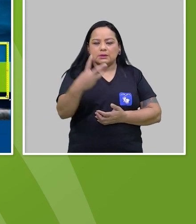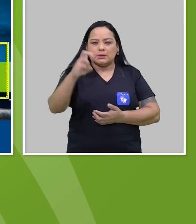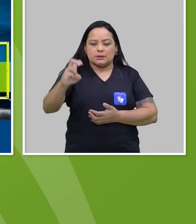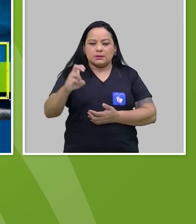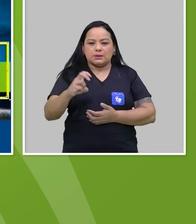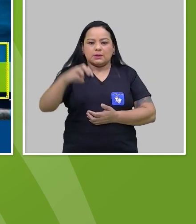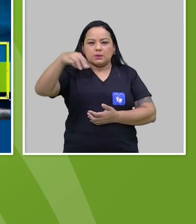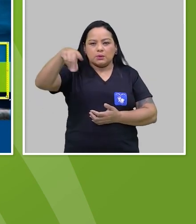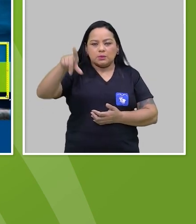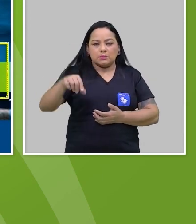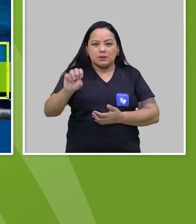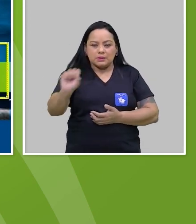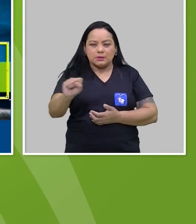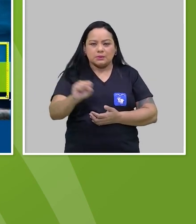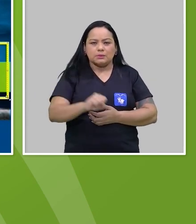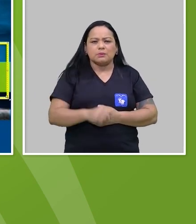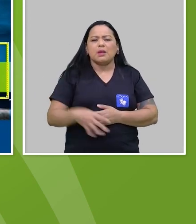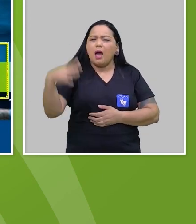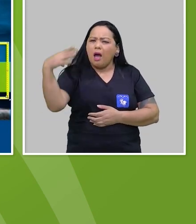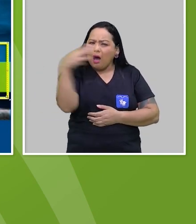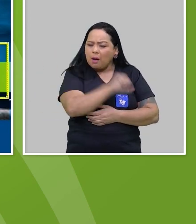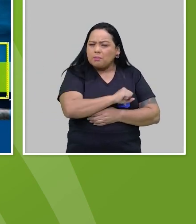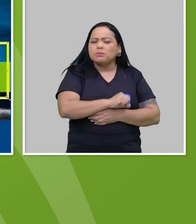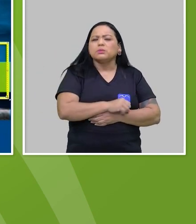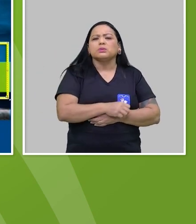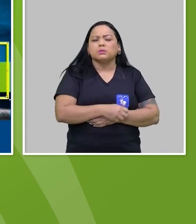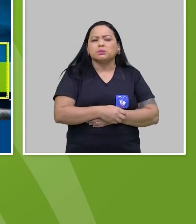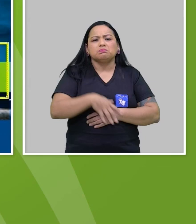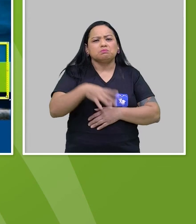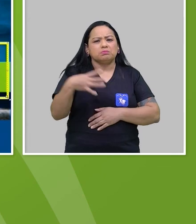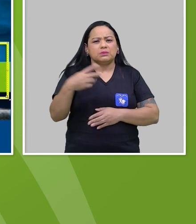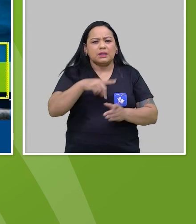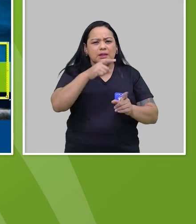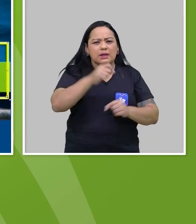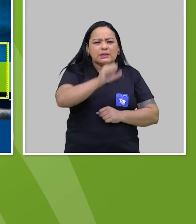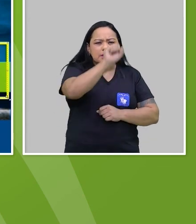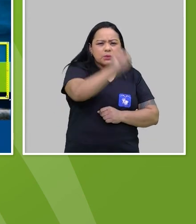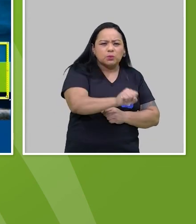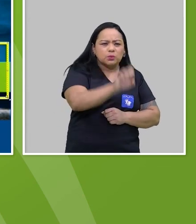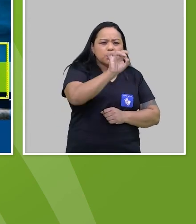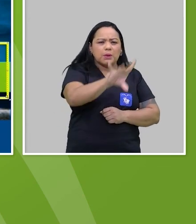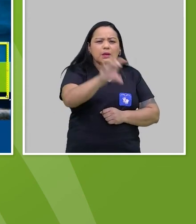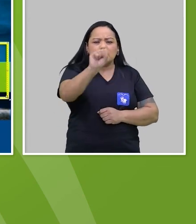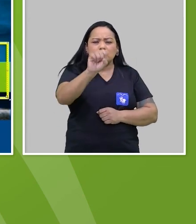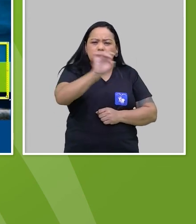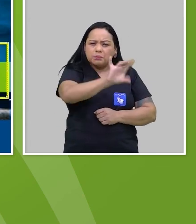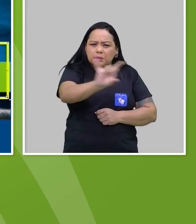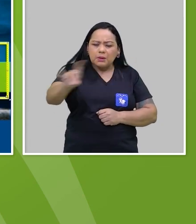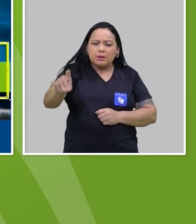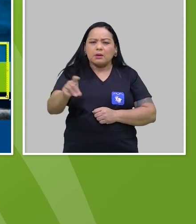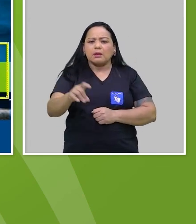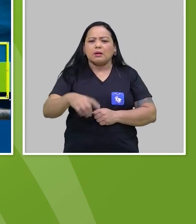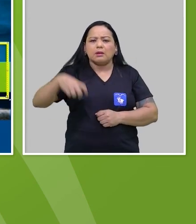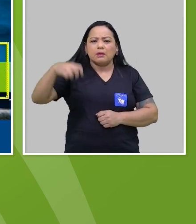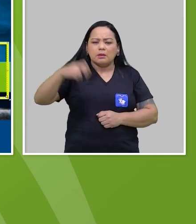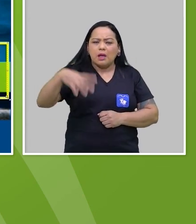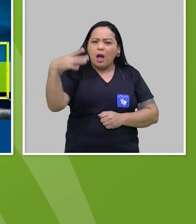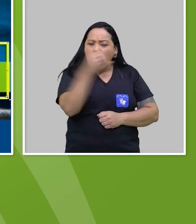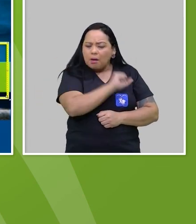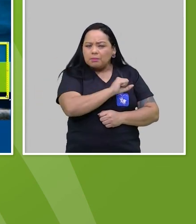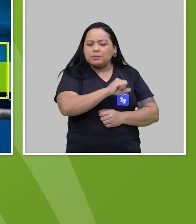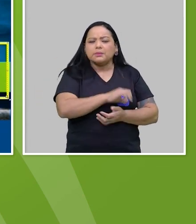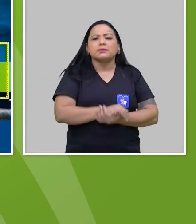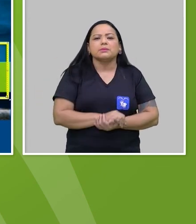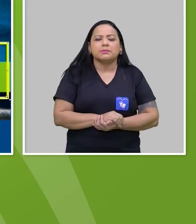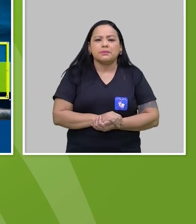1.435 metros. É muito rápido. Já pensou a cada segundo andar quase 1,5 km? É rápido